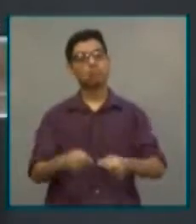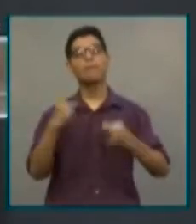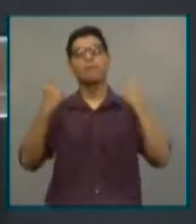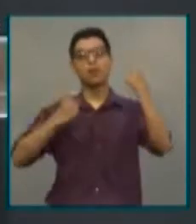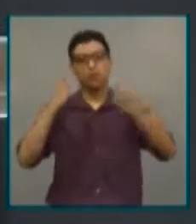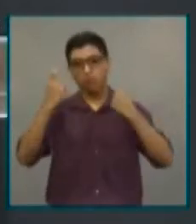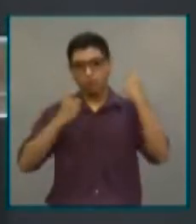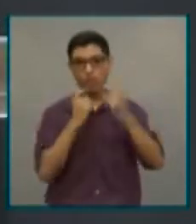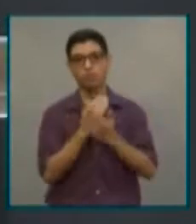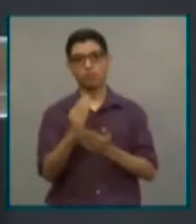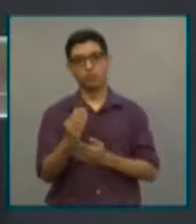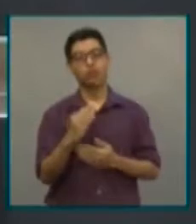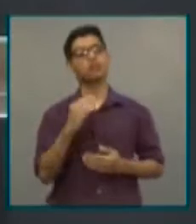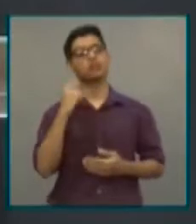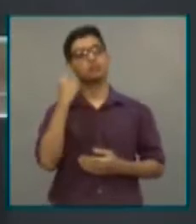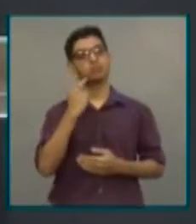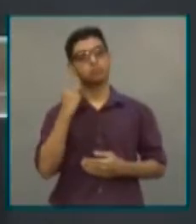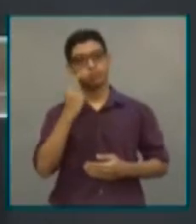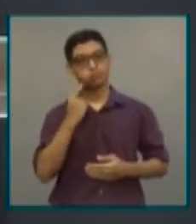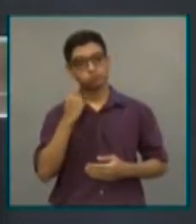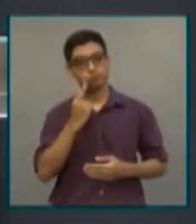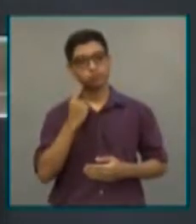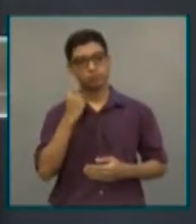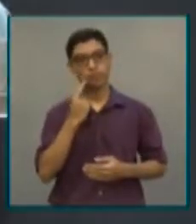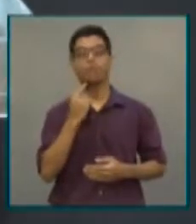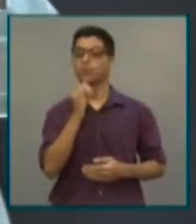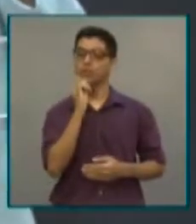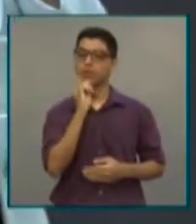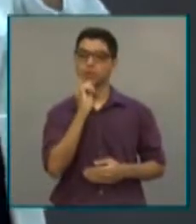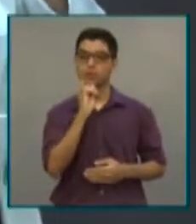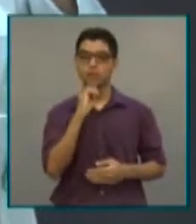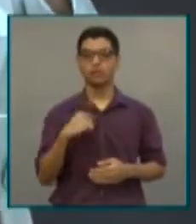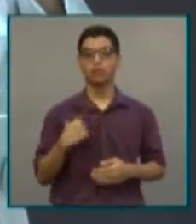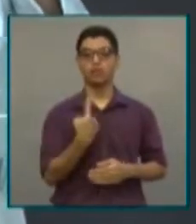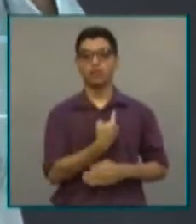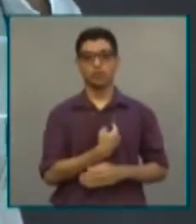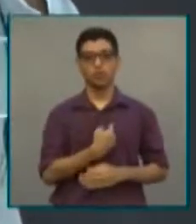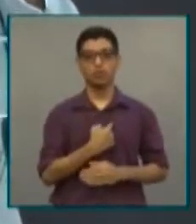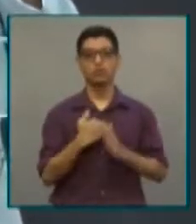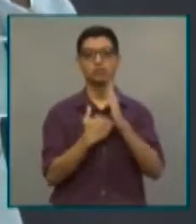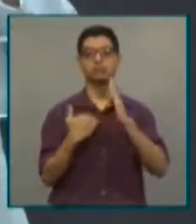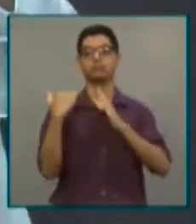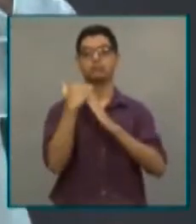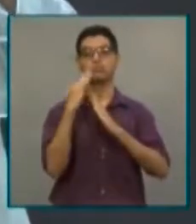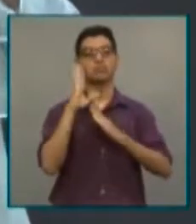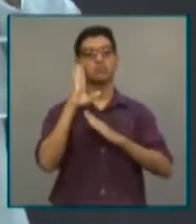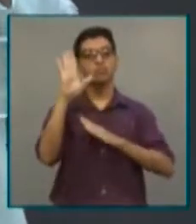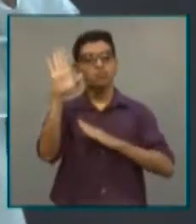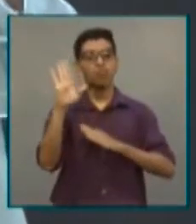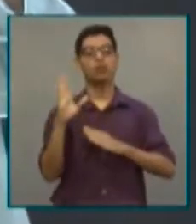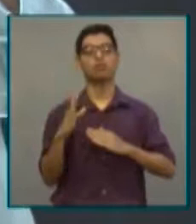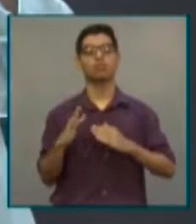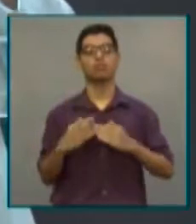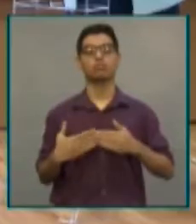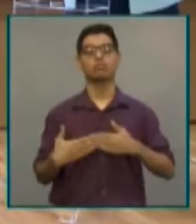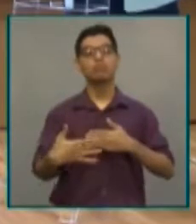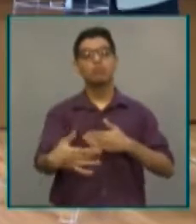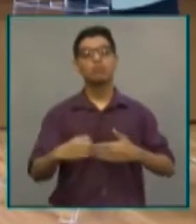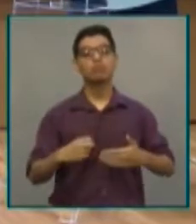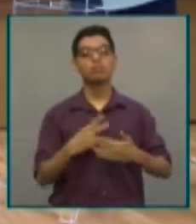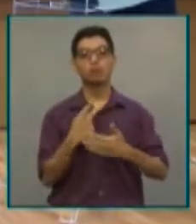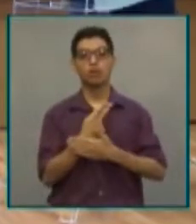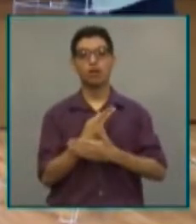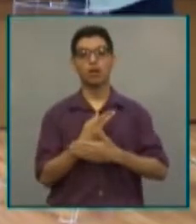inicia, que a Wanda Caas, por exemplo, iremos aumentar o percurso dela, porque nem todos possuem carro.